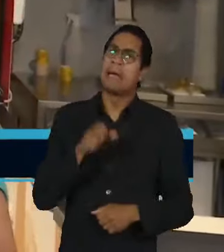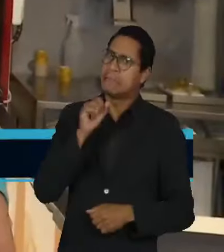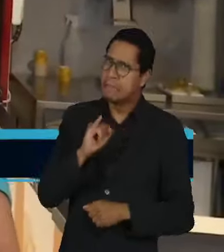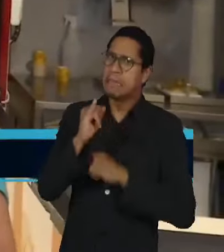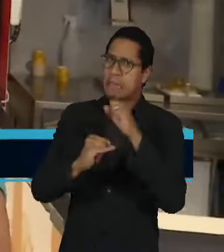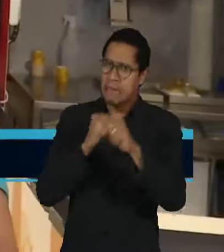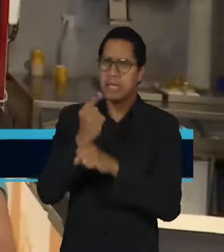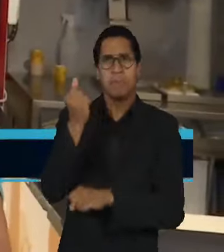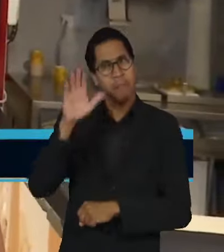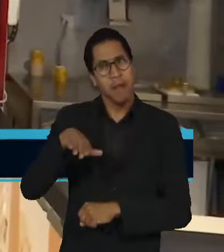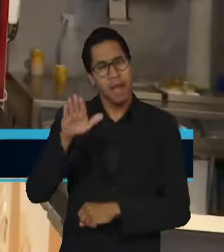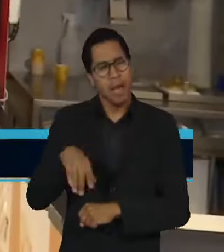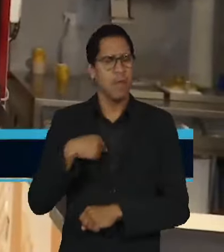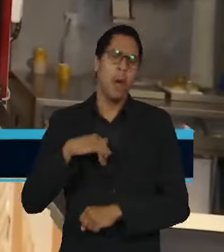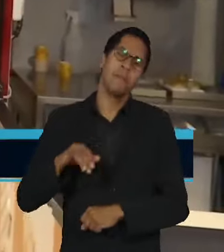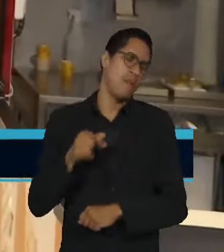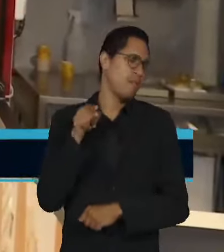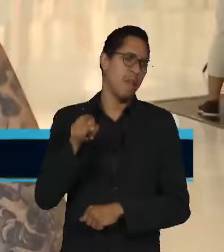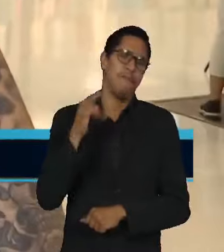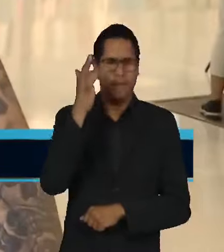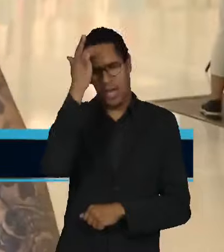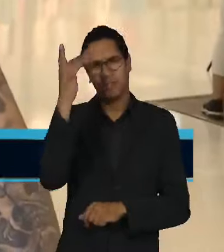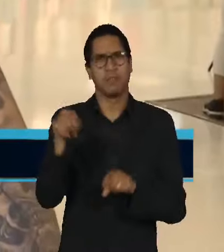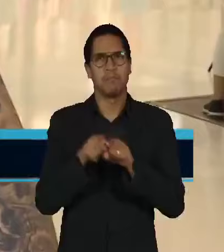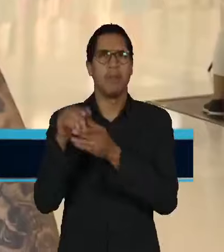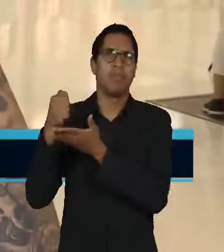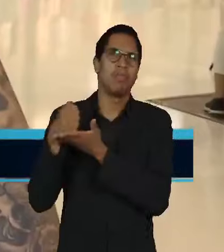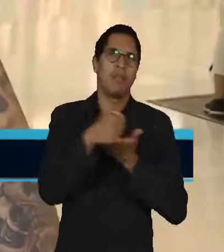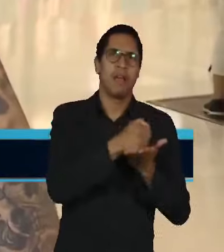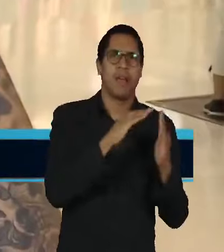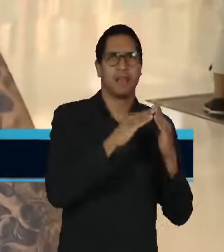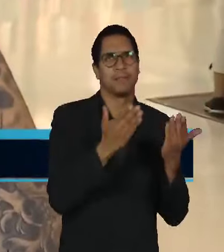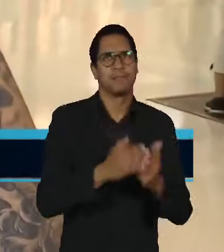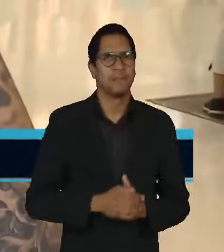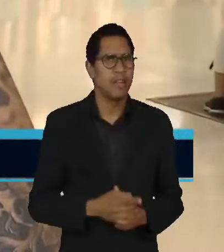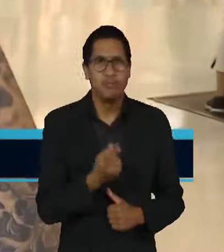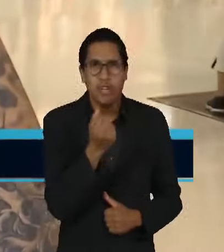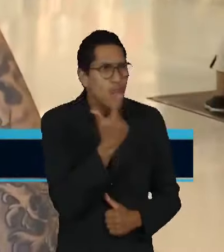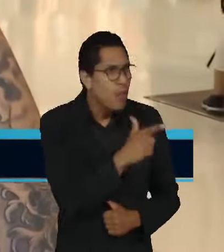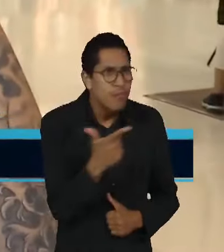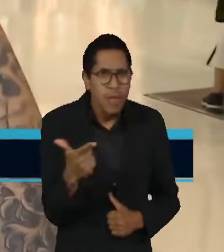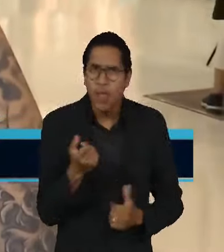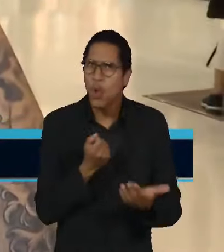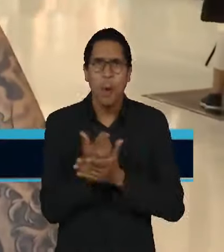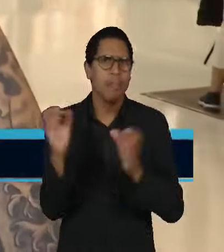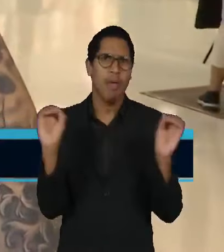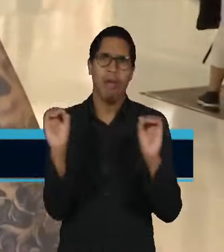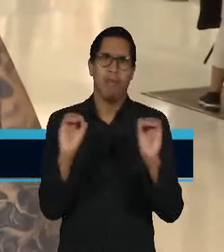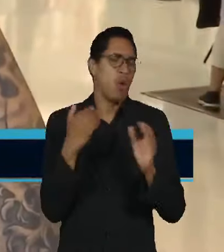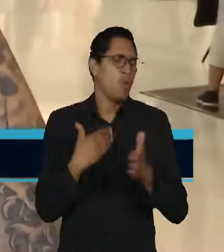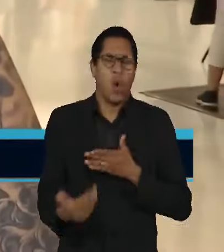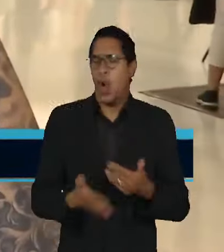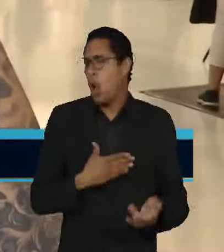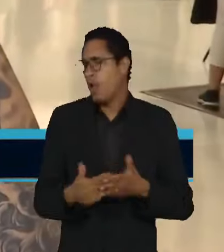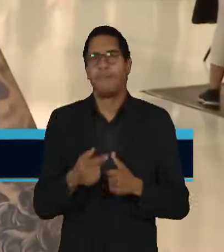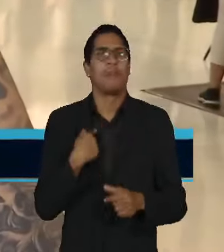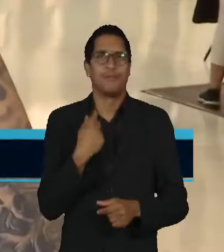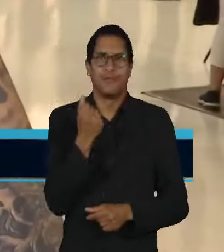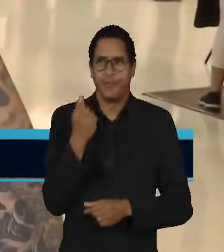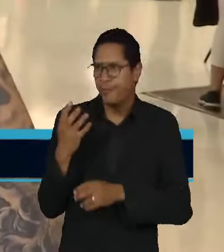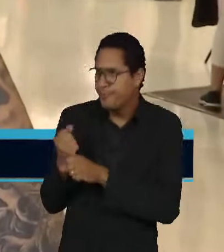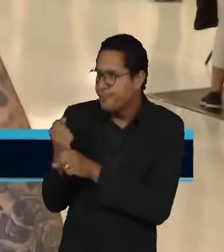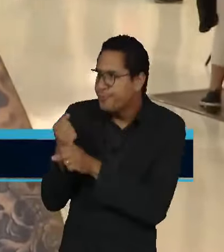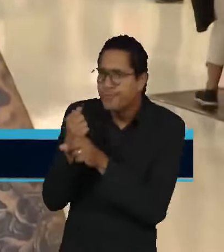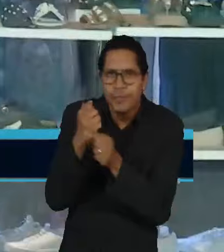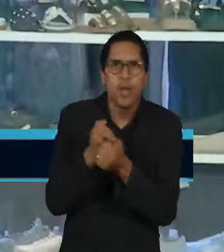eu acabo comprando pela internet, que é mais cômodo chegar em casa, né? Se eu não tiver dinheiro, eu não compro. Pode ser qualquer coisa. Eu junto dinheiro